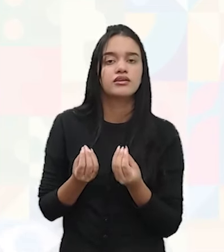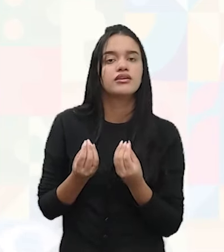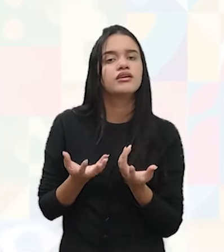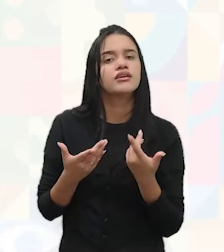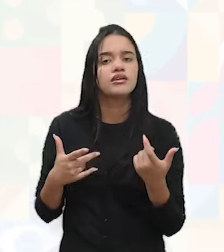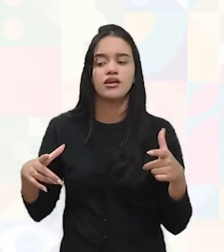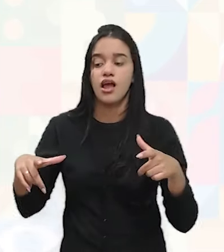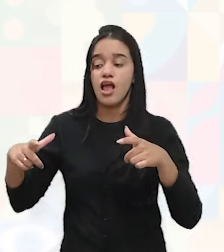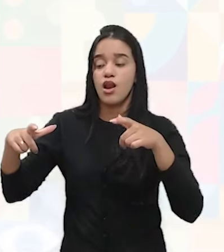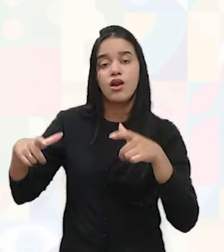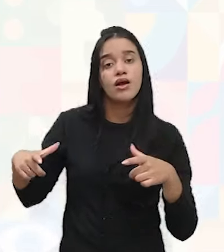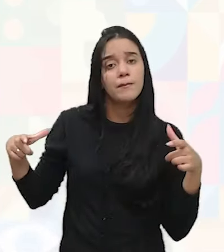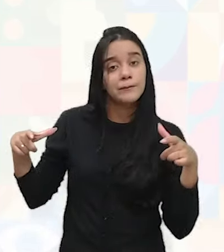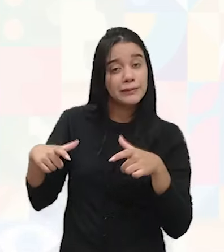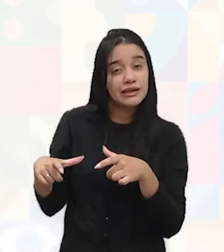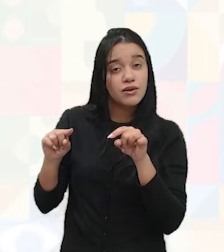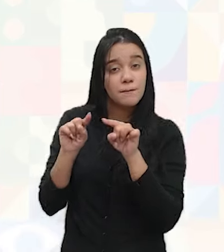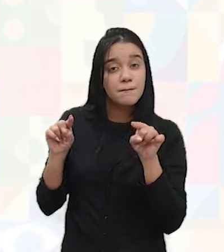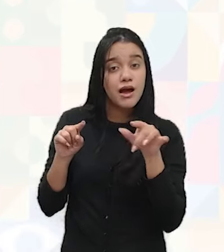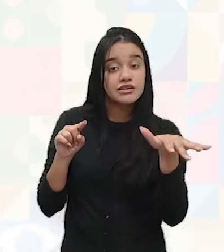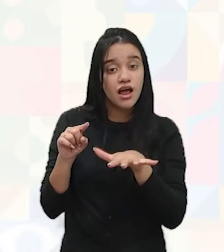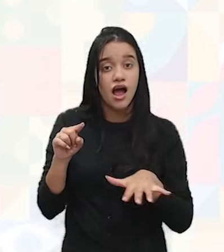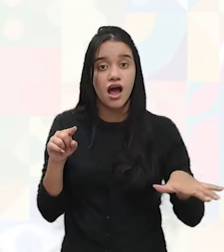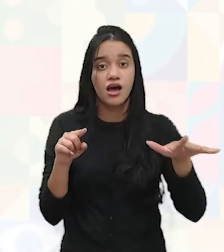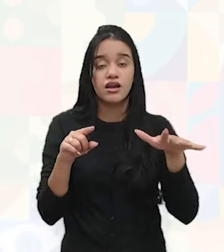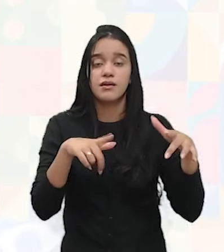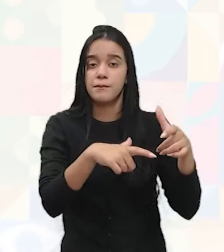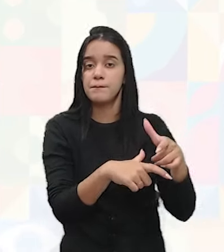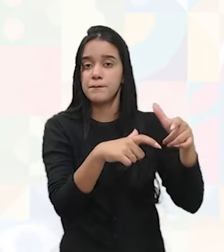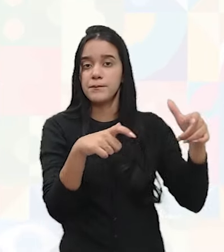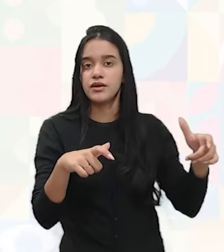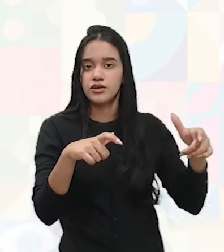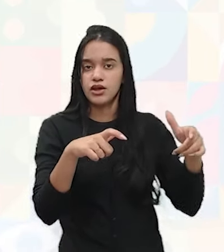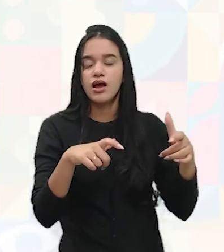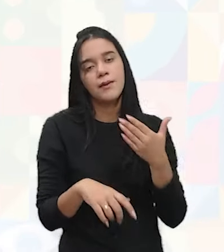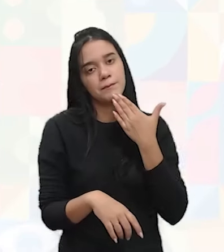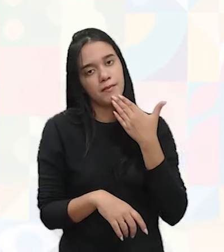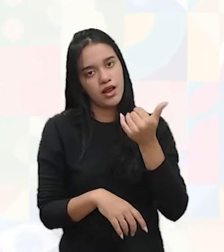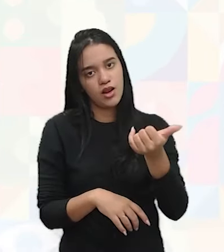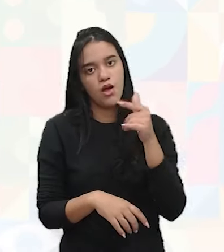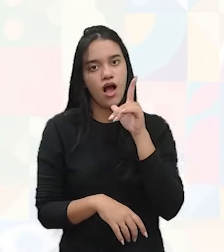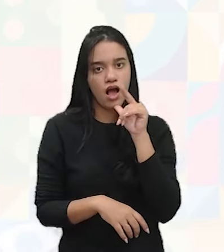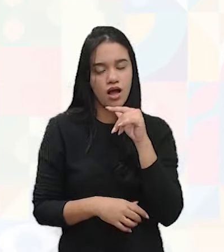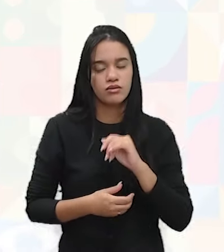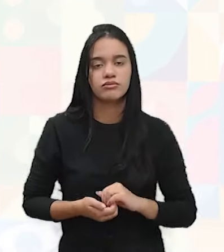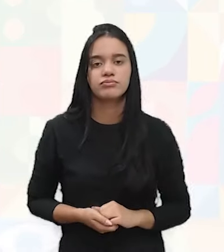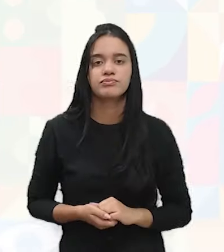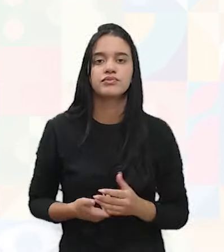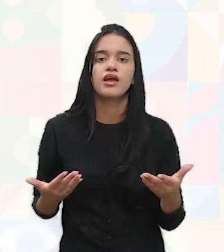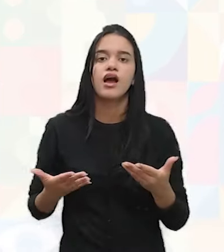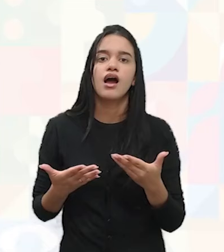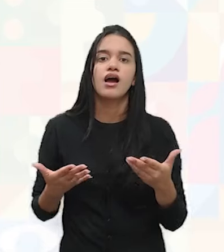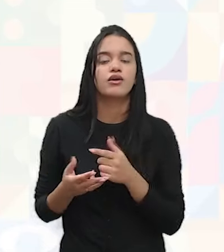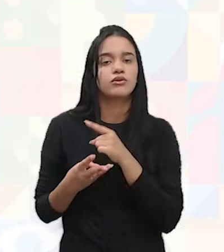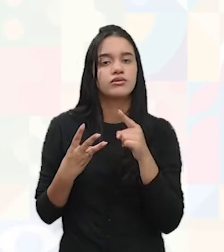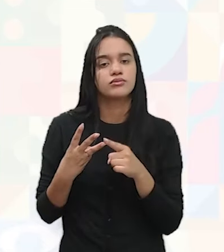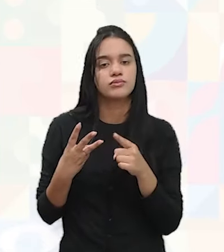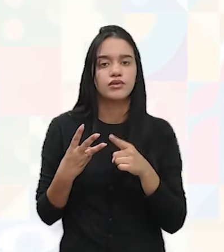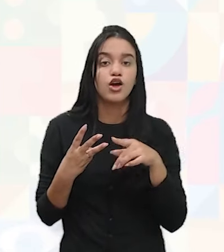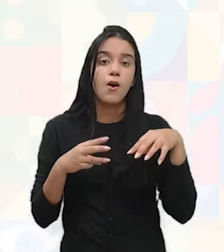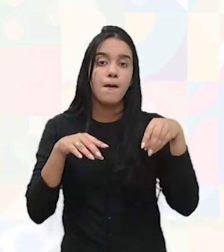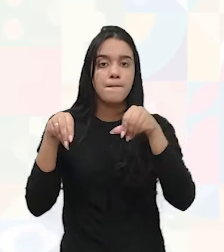superfícies maiores o mais indicado né O que é excelente é o extintor à base de água tá bom pó químico seco o